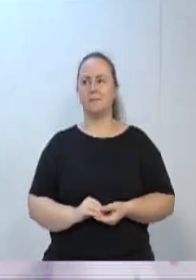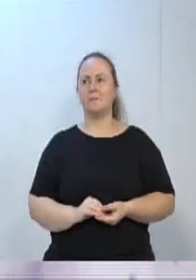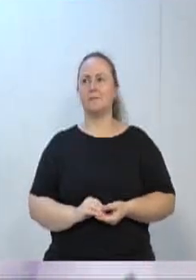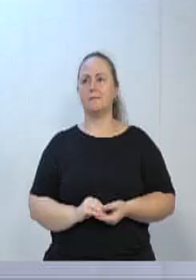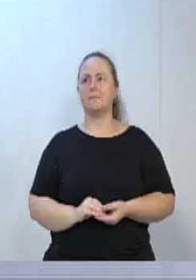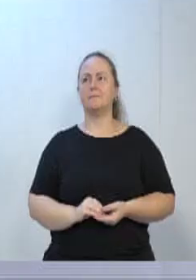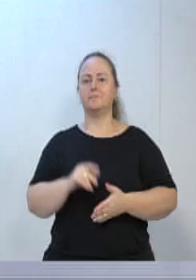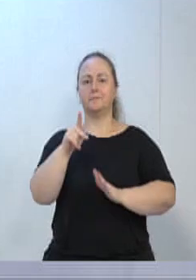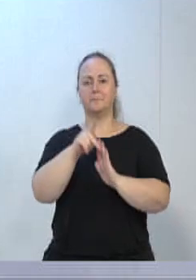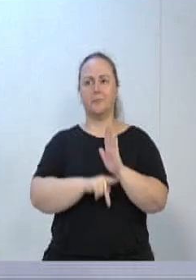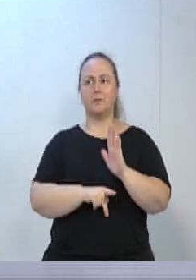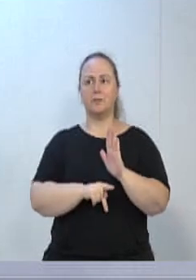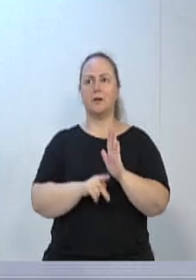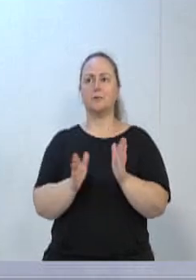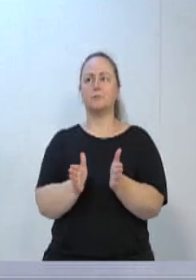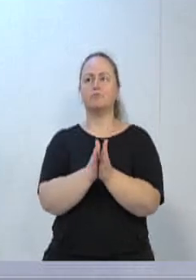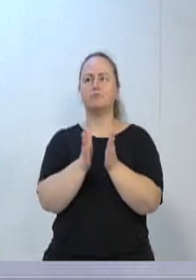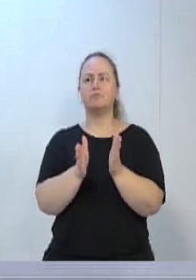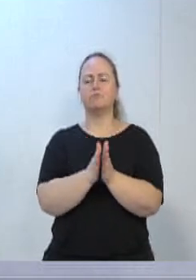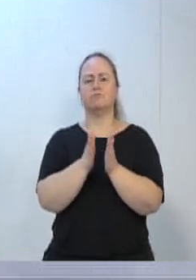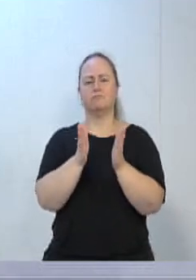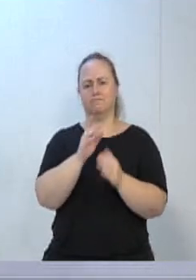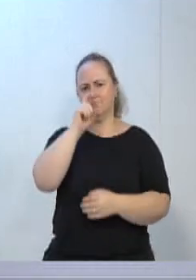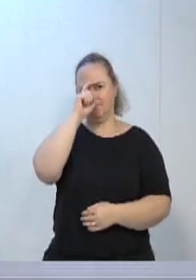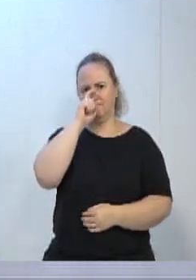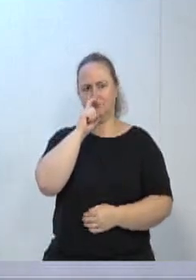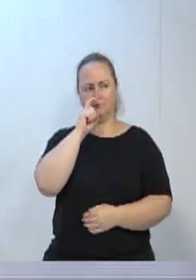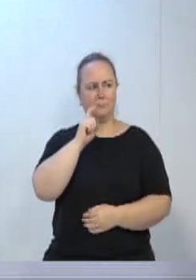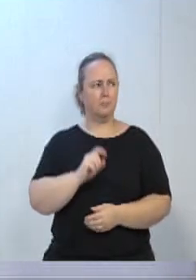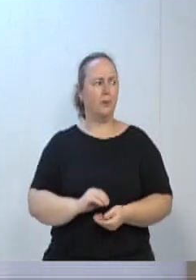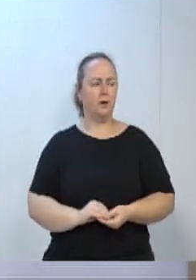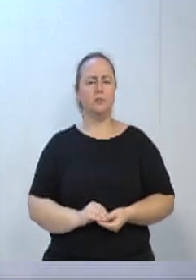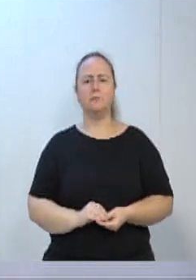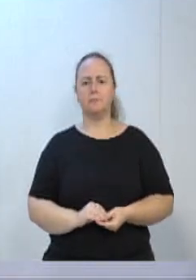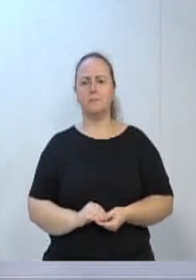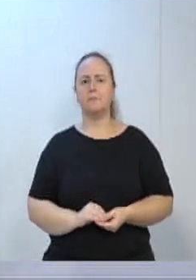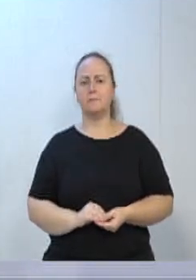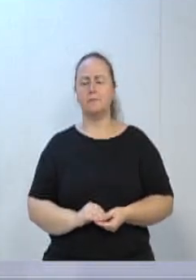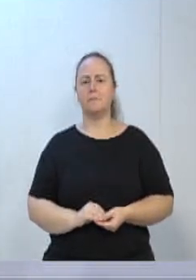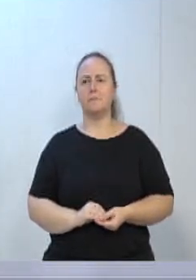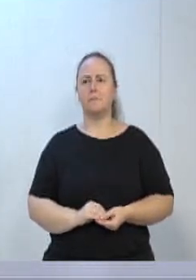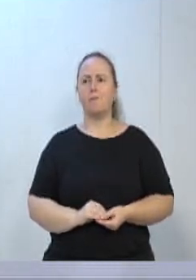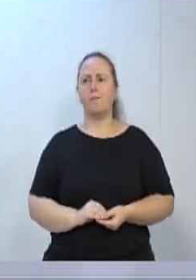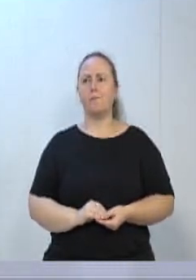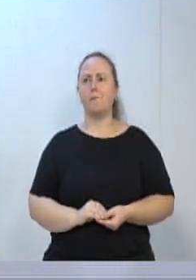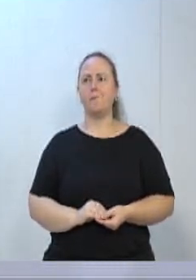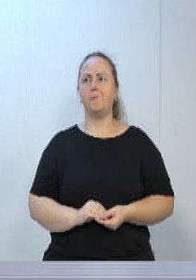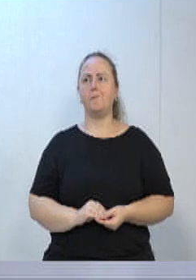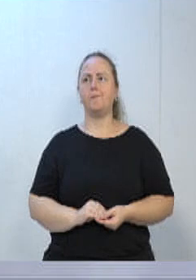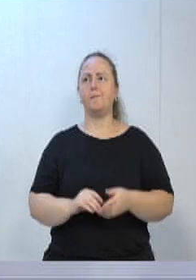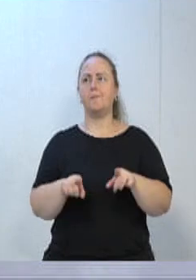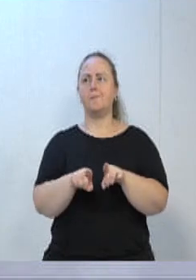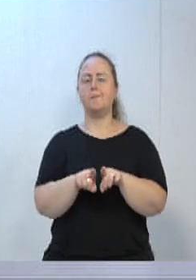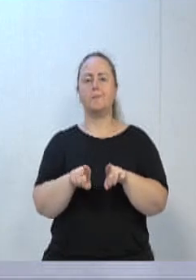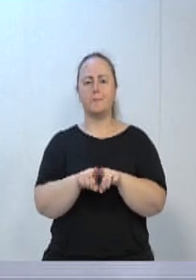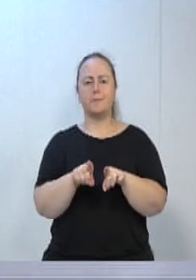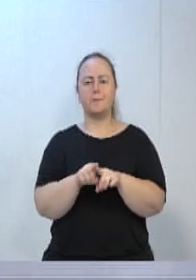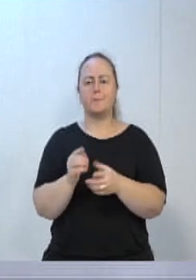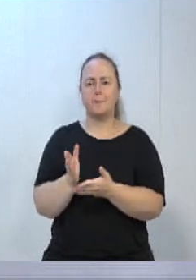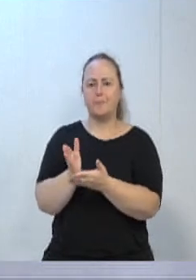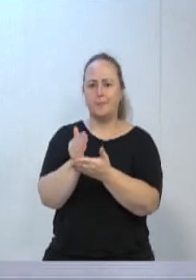do projeto da pobreza menstrual, e trazendo alguns números que já aconteceram na cidade, de coleta de